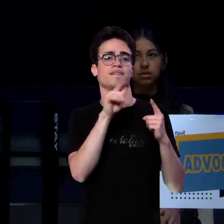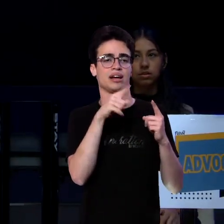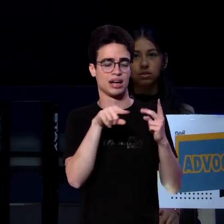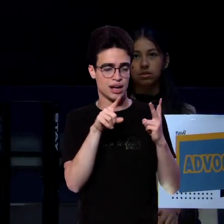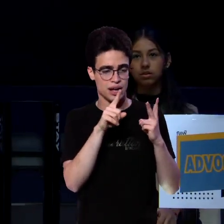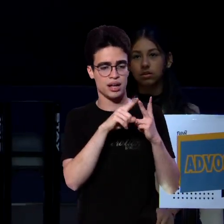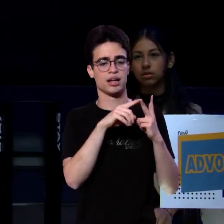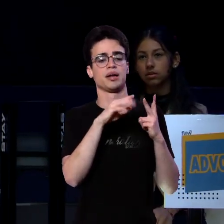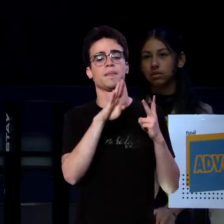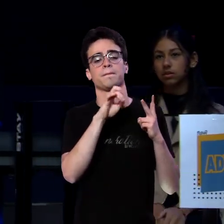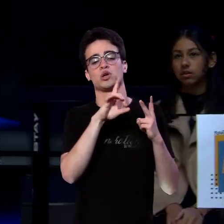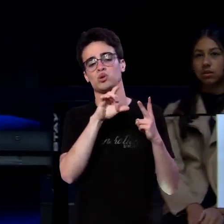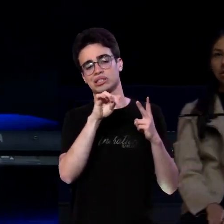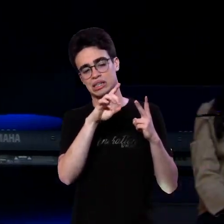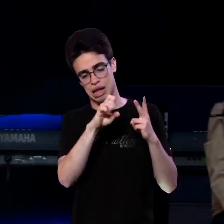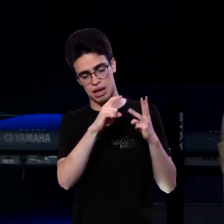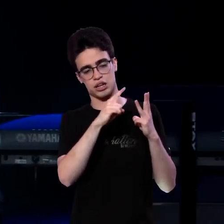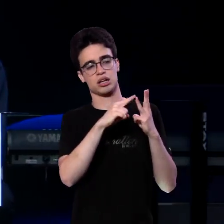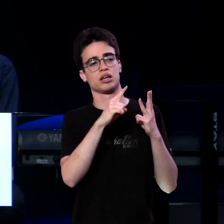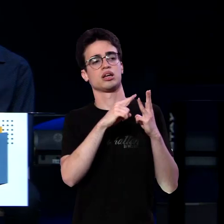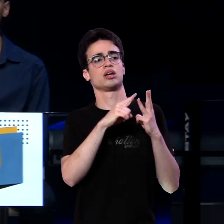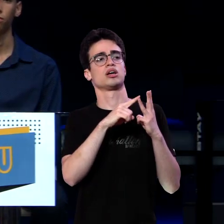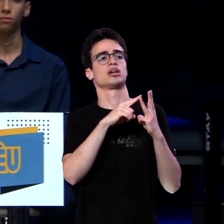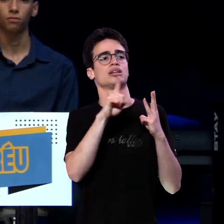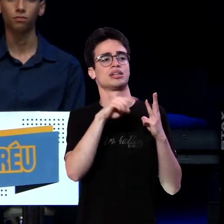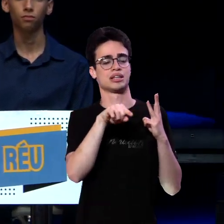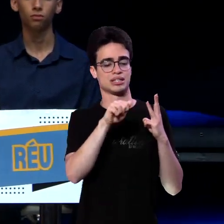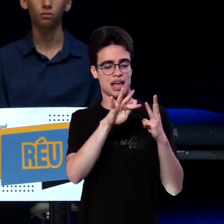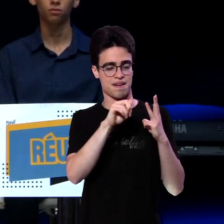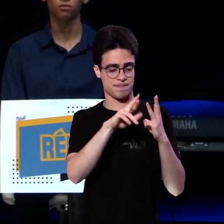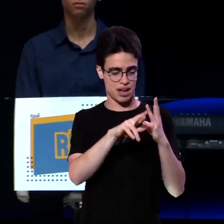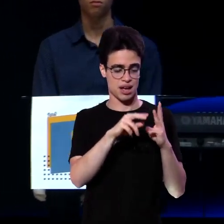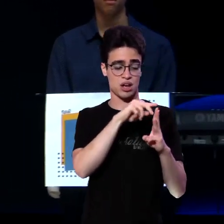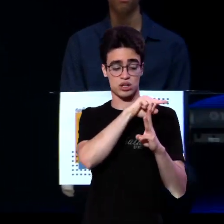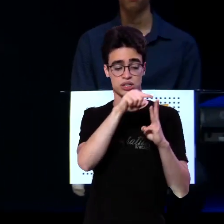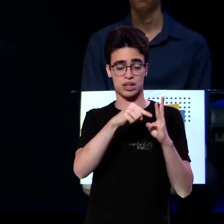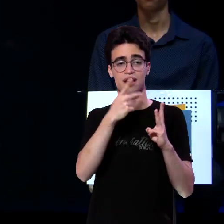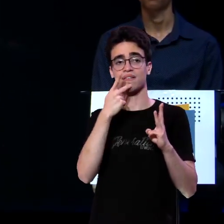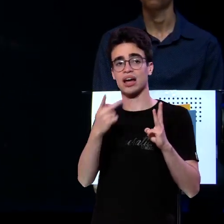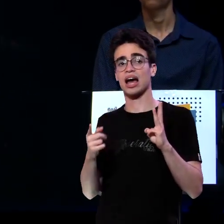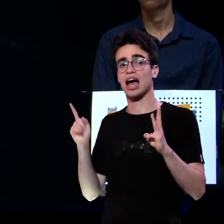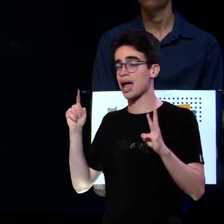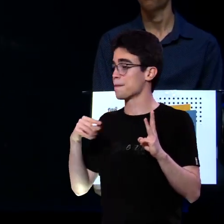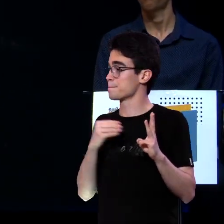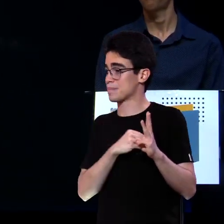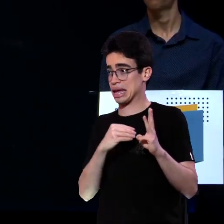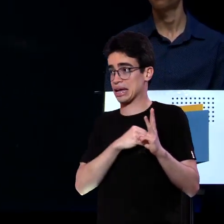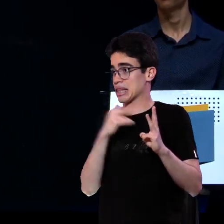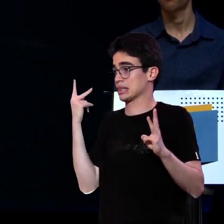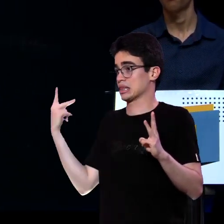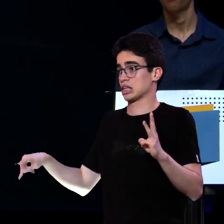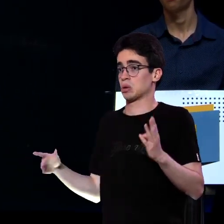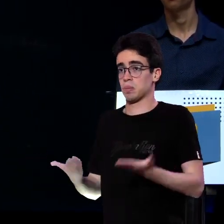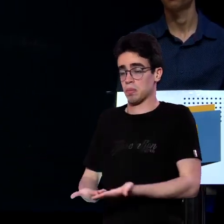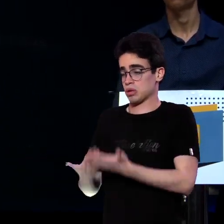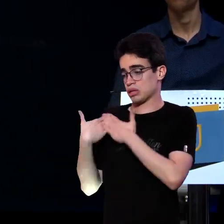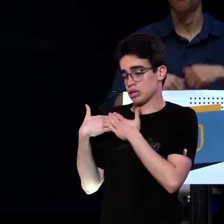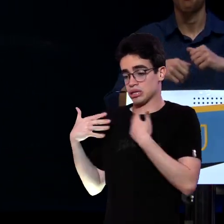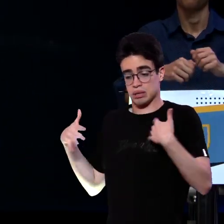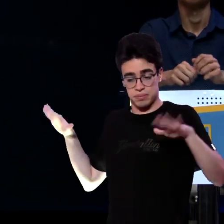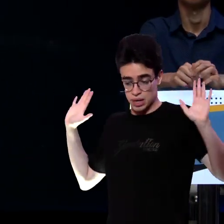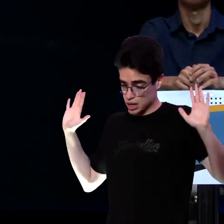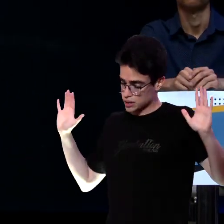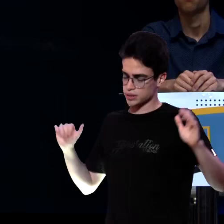depois Zofar. E todos falaram, isso é consequência dos seus pecados. Mas aí Jó, no capítulo 6, versículo 28